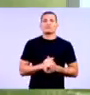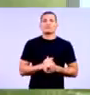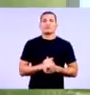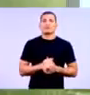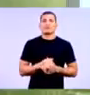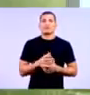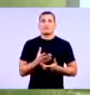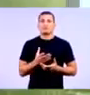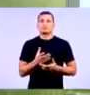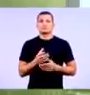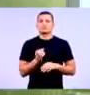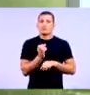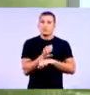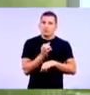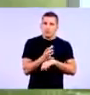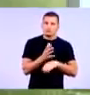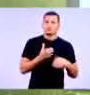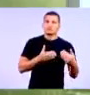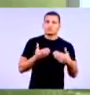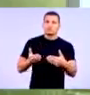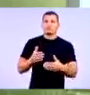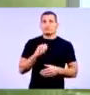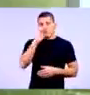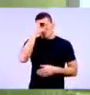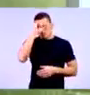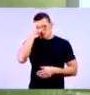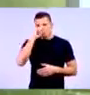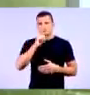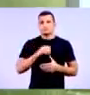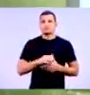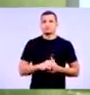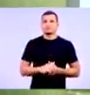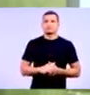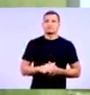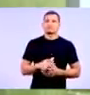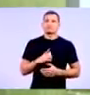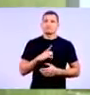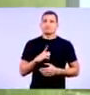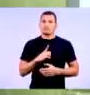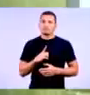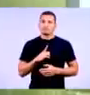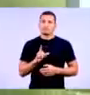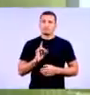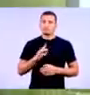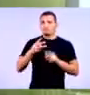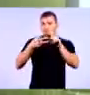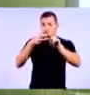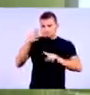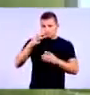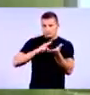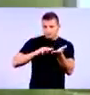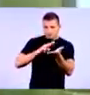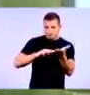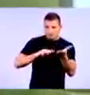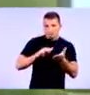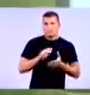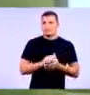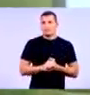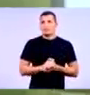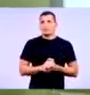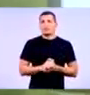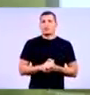que nos orientam durante o processo de aprendizagem. Então, existem basicamente essas 3 metodologias. O e-learning